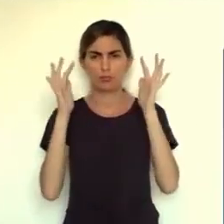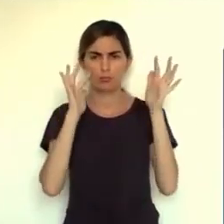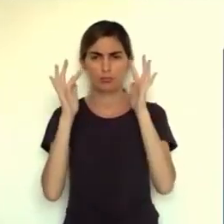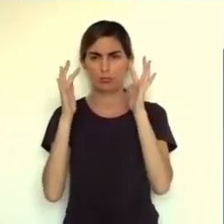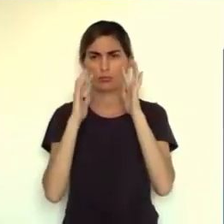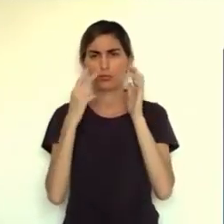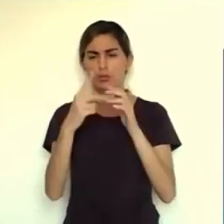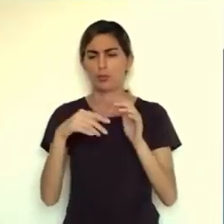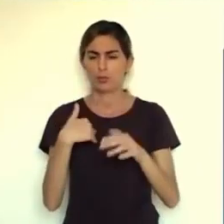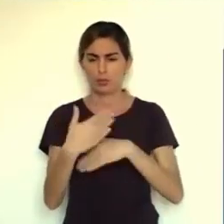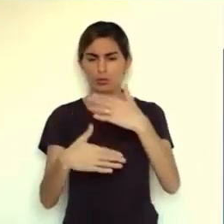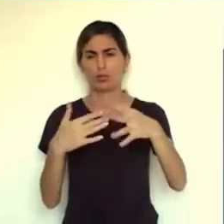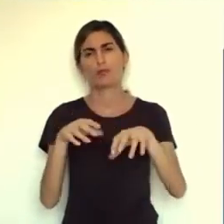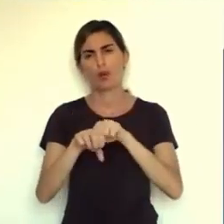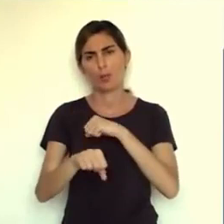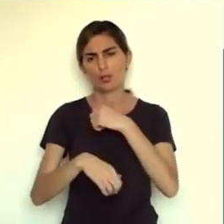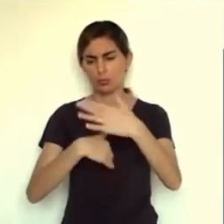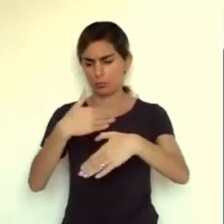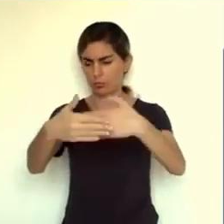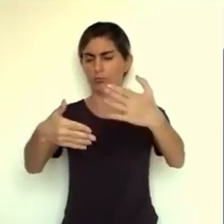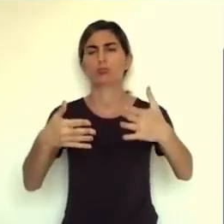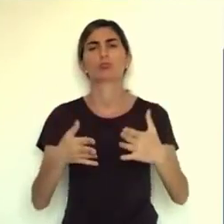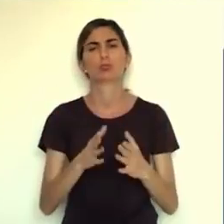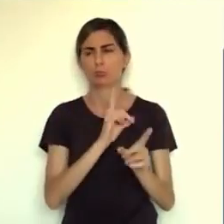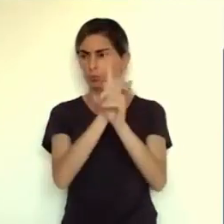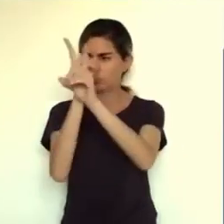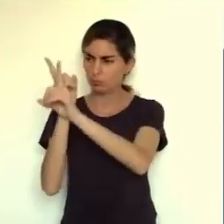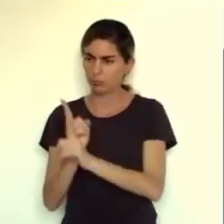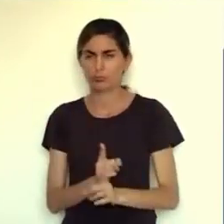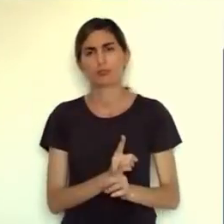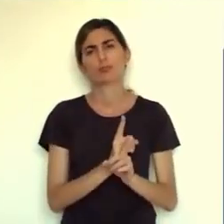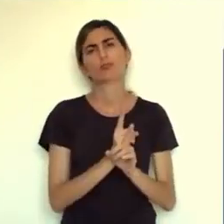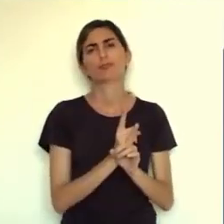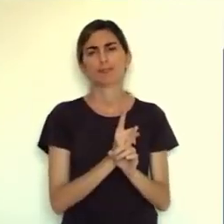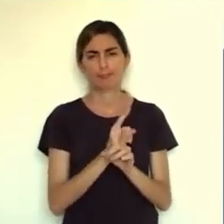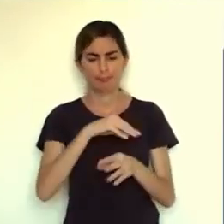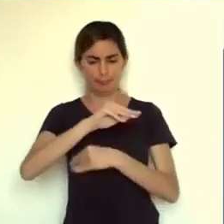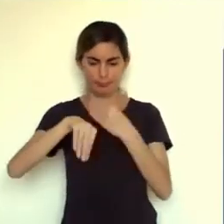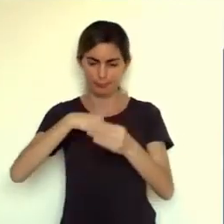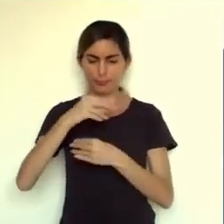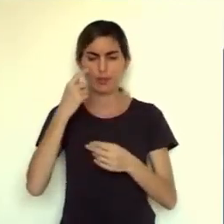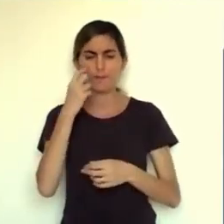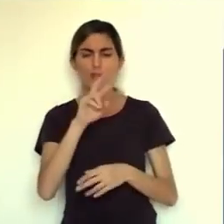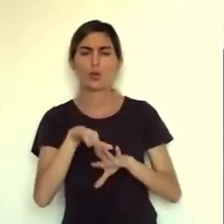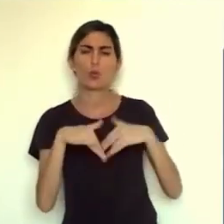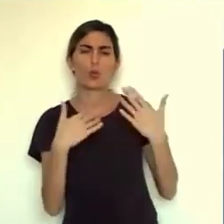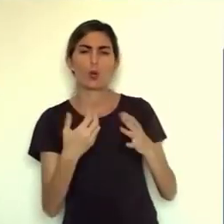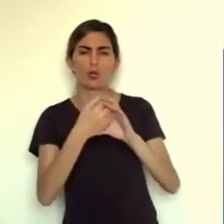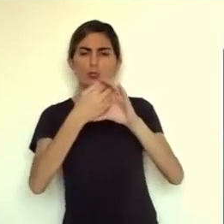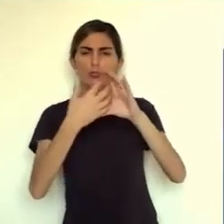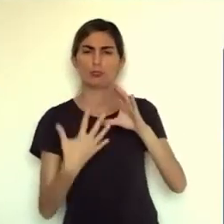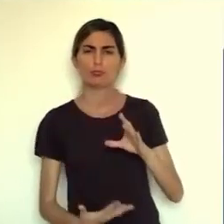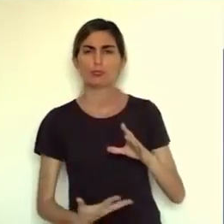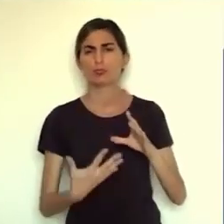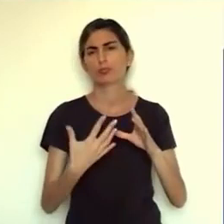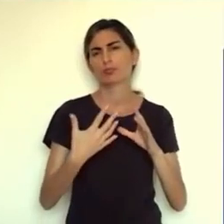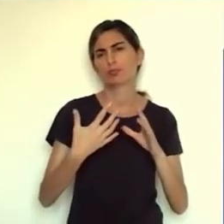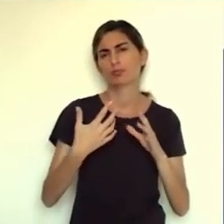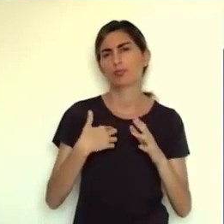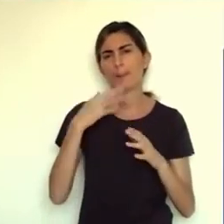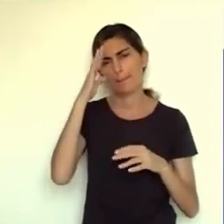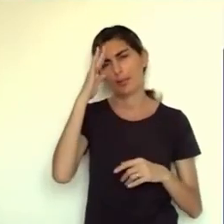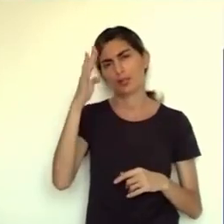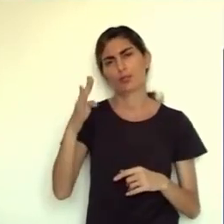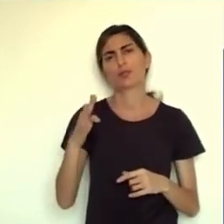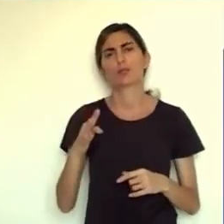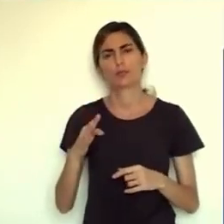essa reflexão no seu processo formativo, né? Identifique essa miscigenação, veja quais são os aspectos, quais são